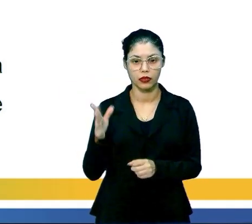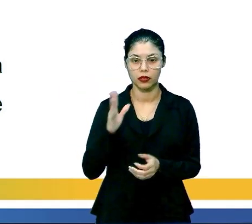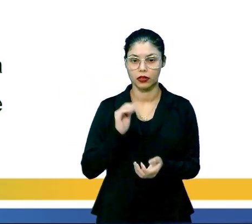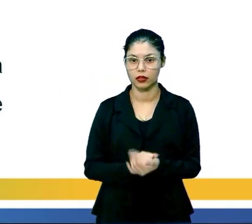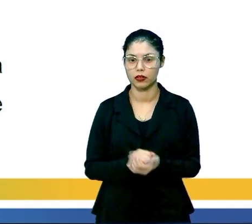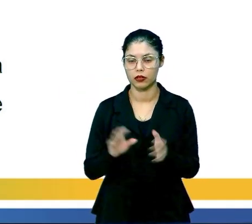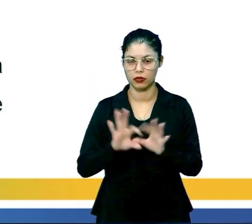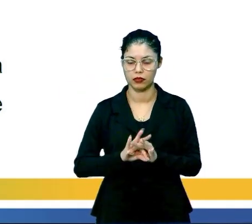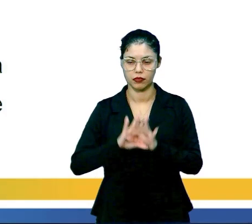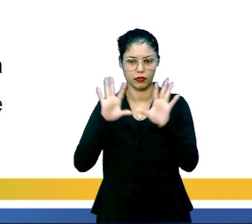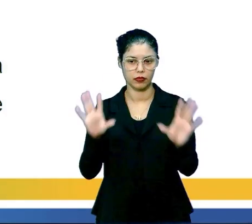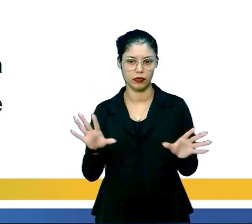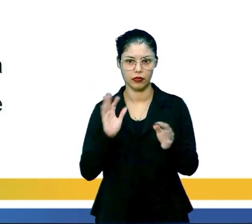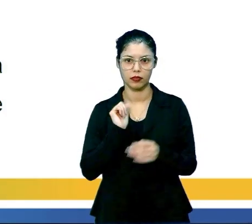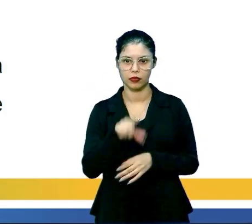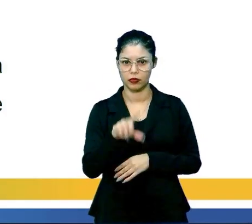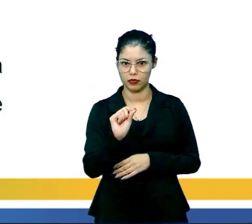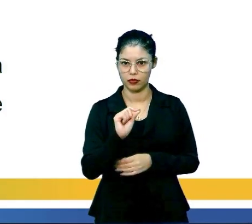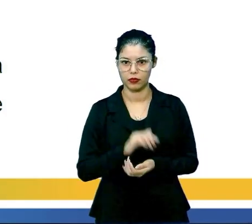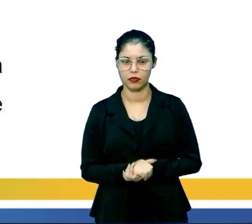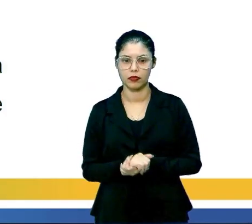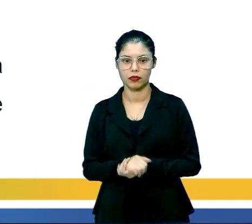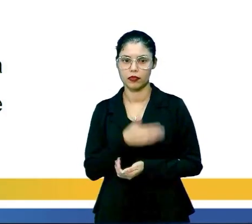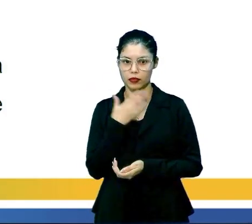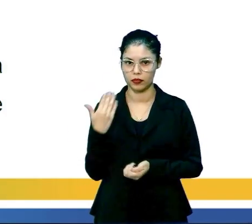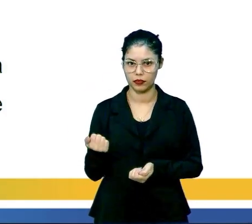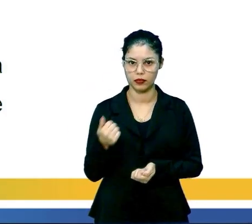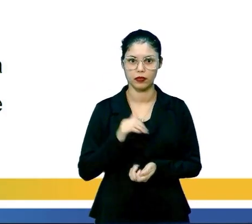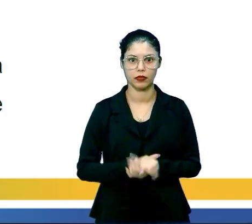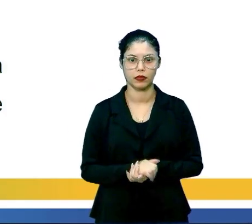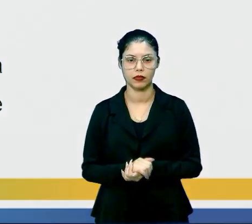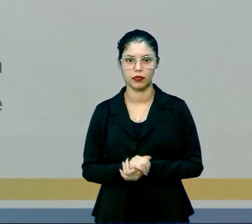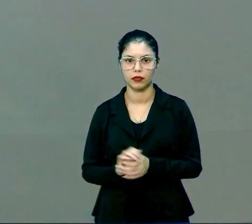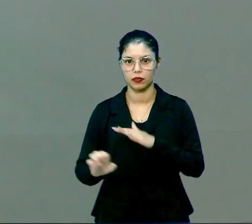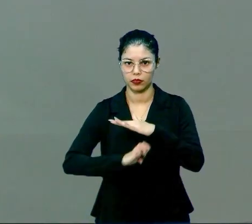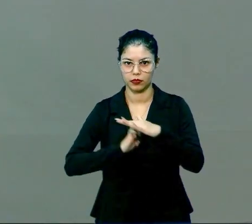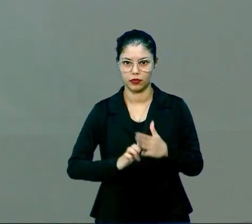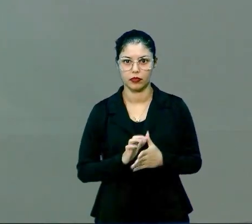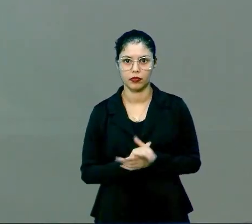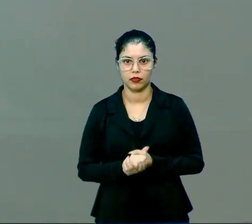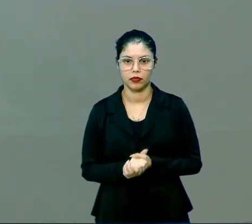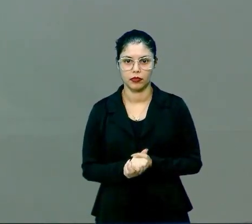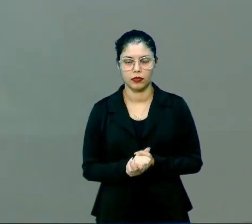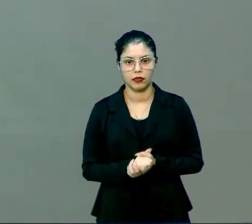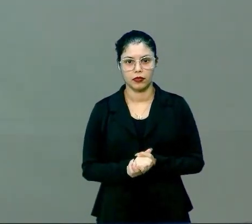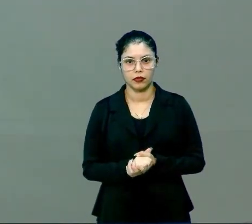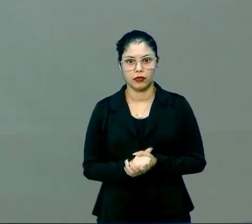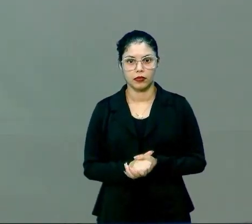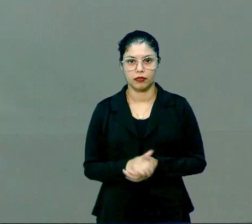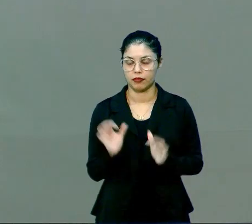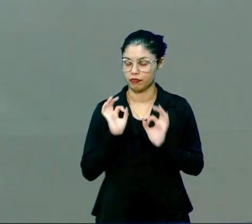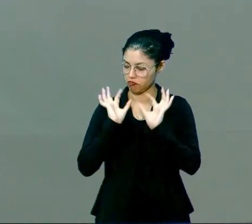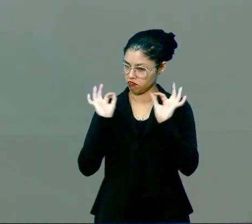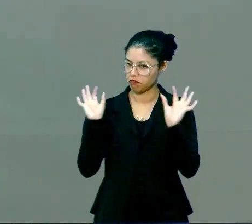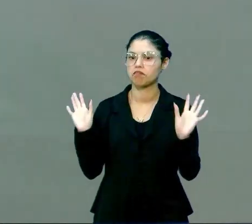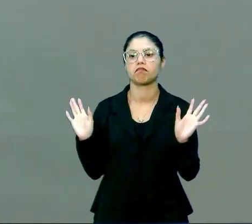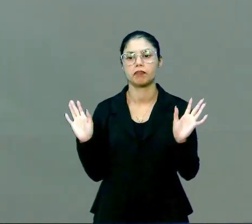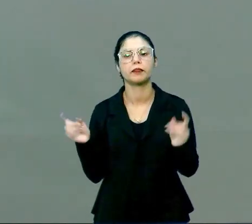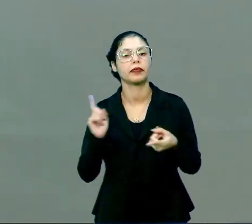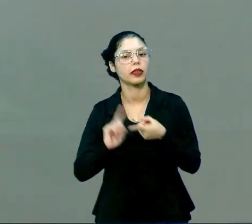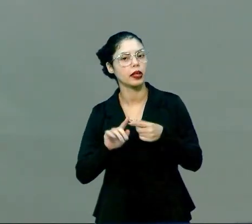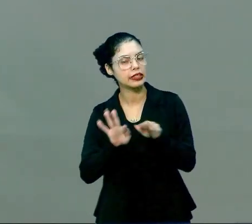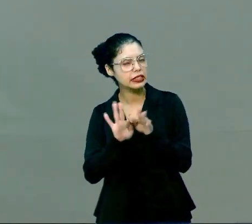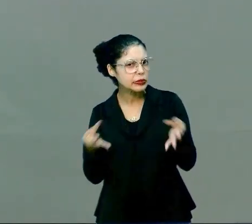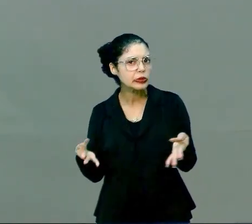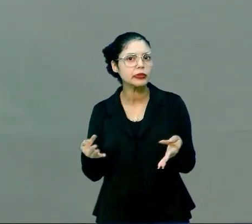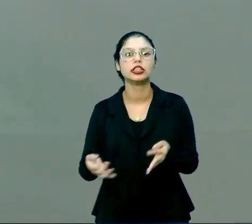liberdade e de escolha que favorece unicamente as empresas. o candidato aqui brilhou, né? Porque ele